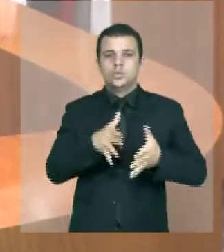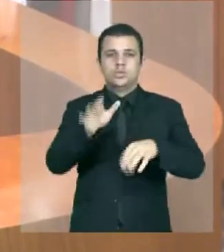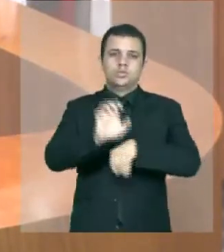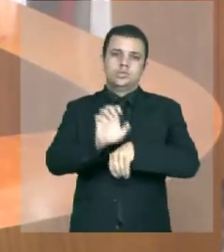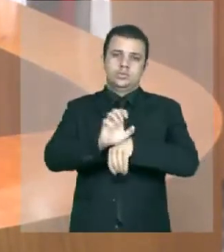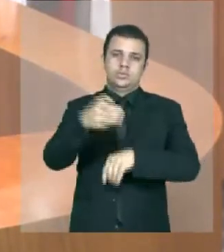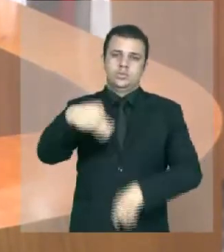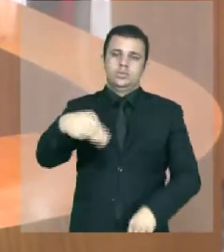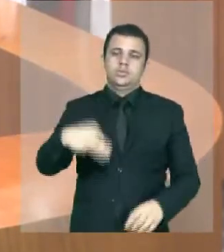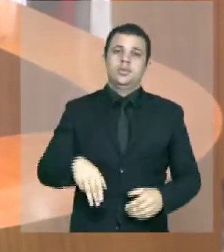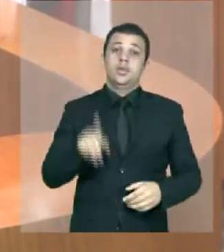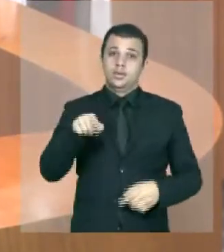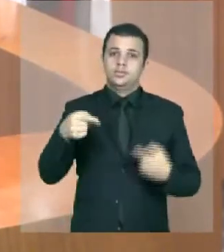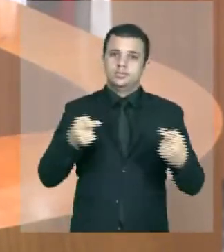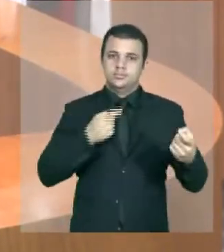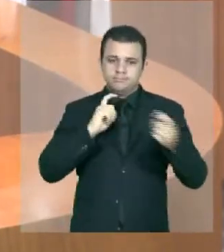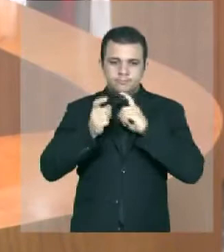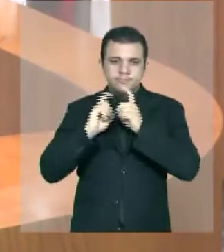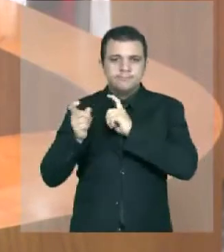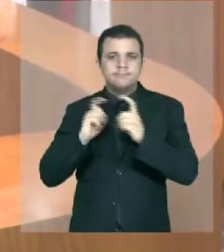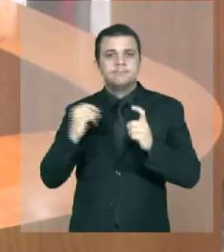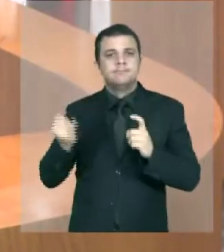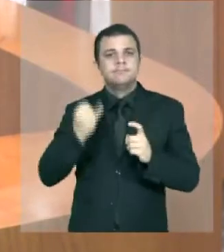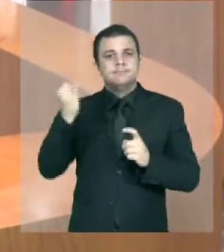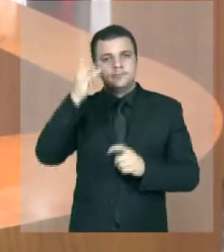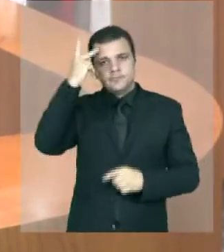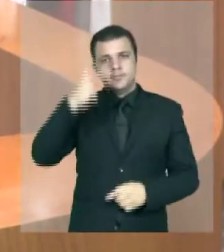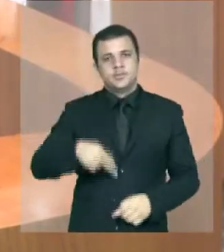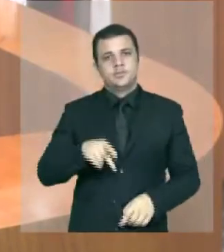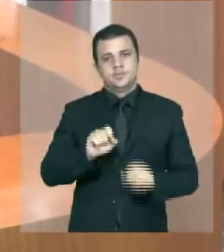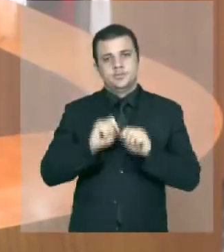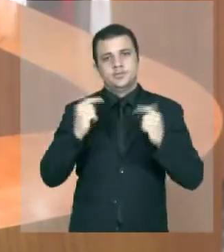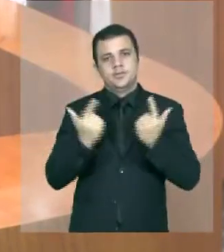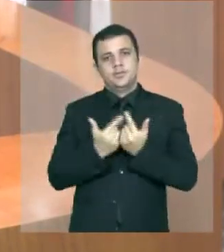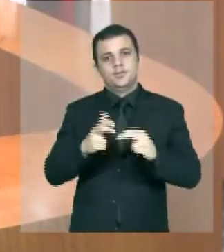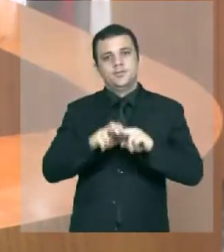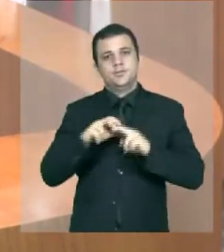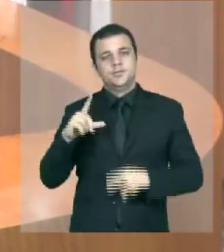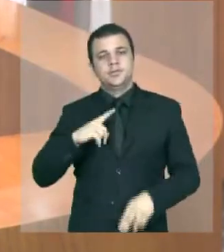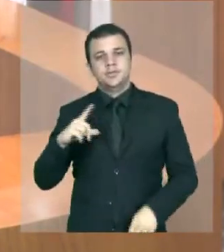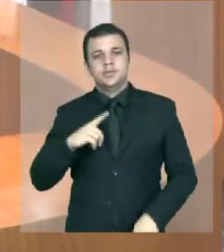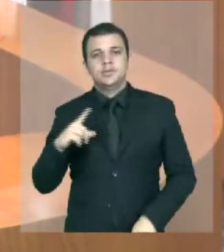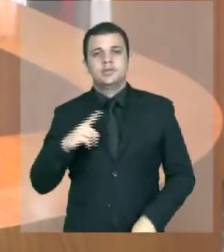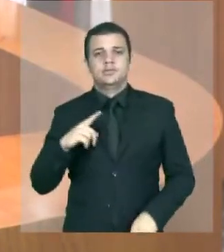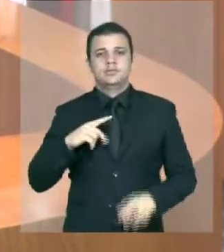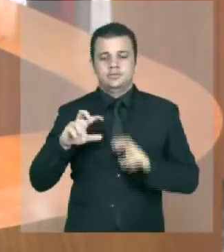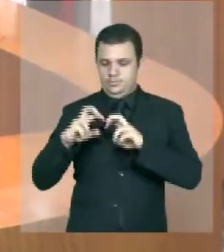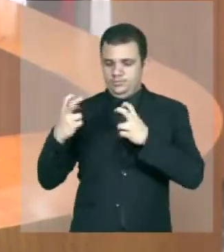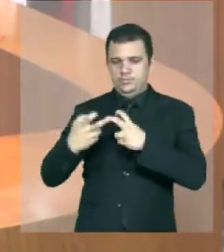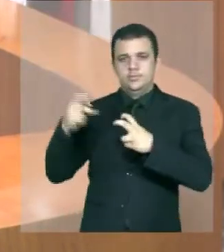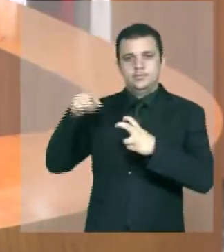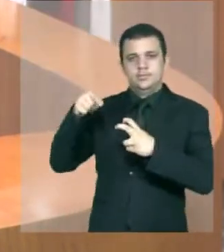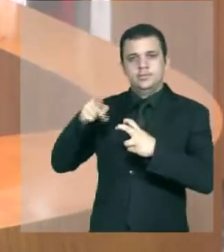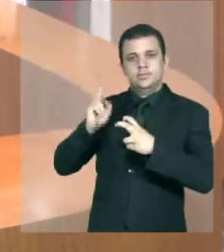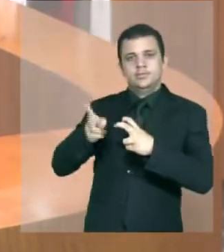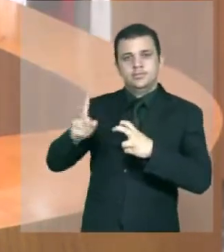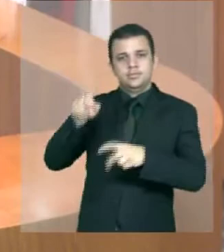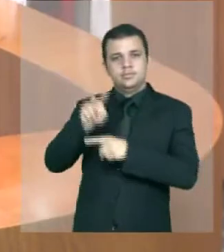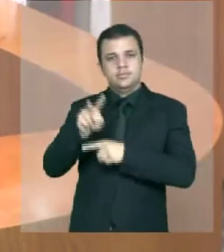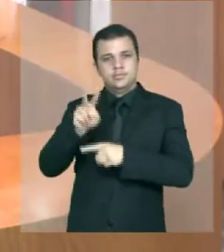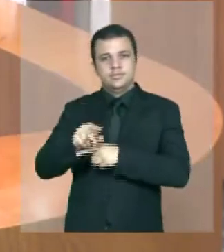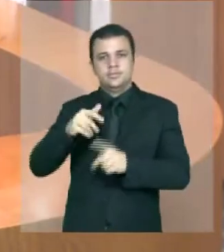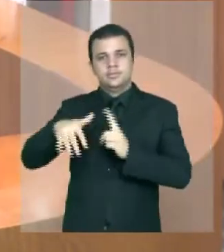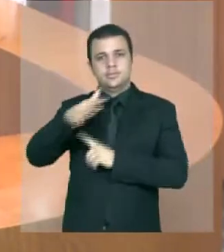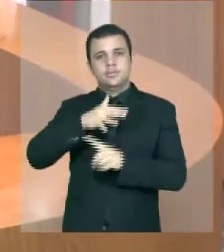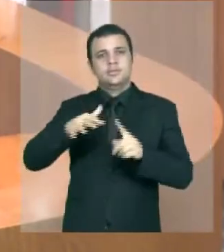discussão que, inclusive, é muito pertinente a esta casa, que tem uma comissão permanente de meio ambiente, que é necessário realmente que nós